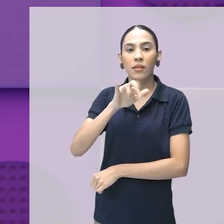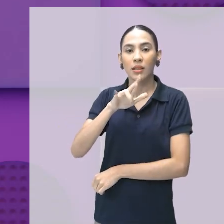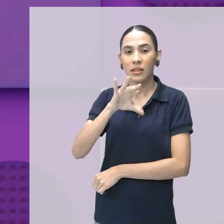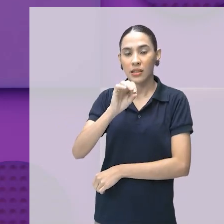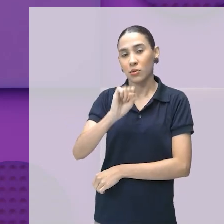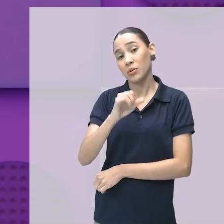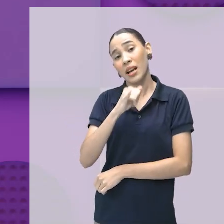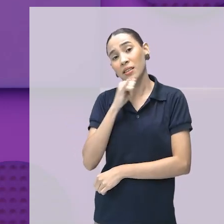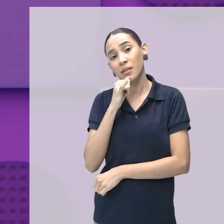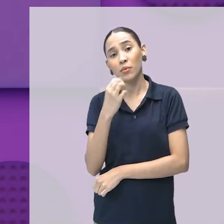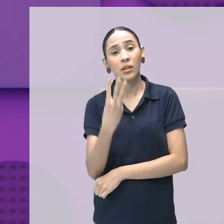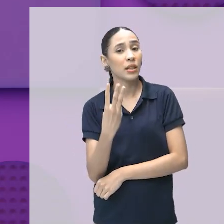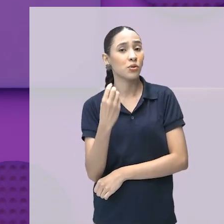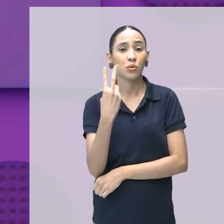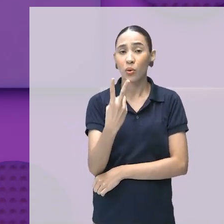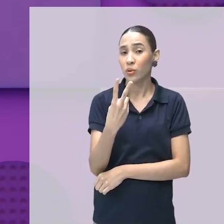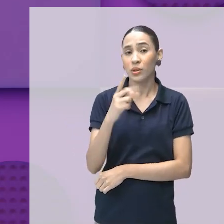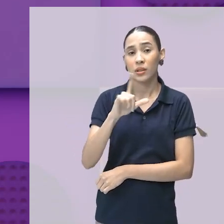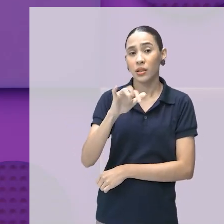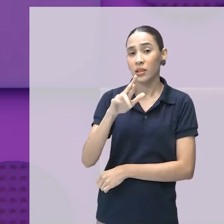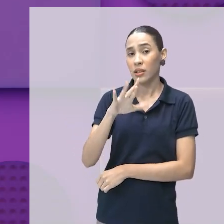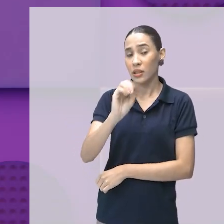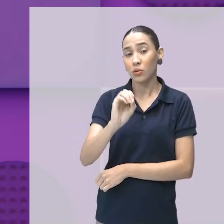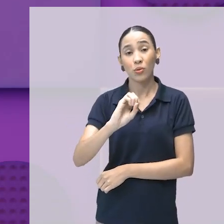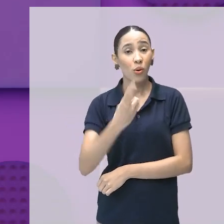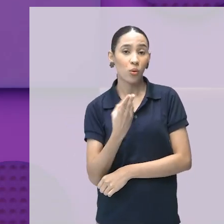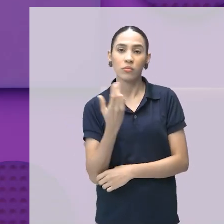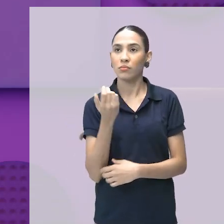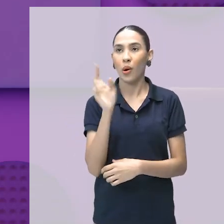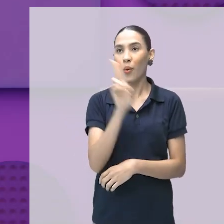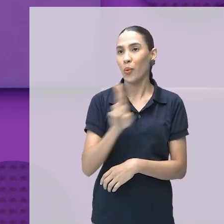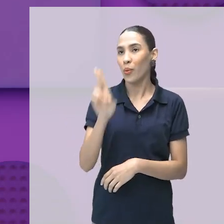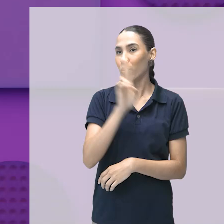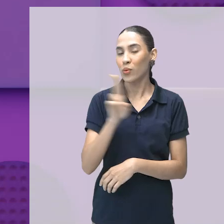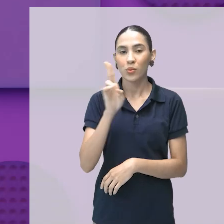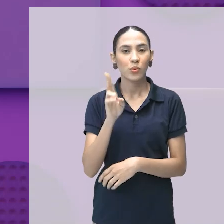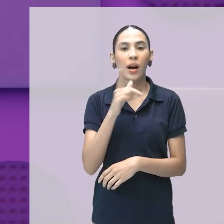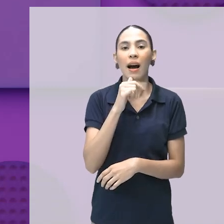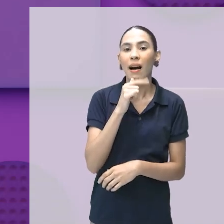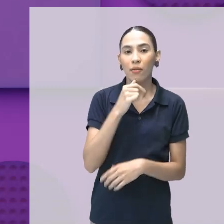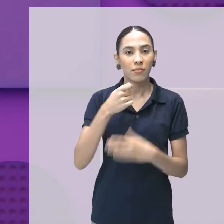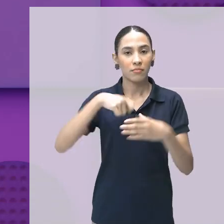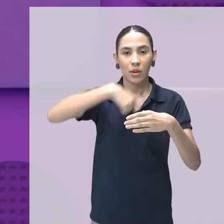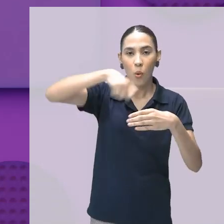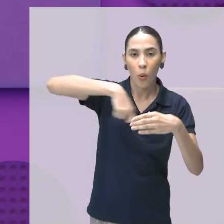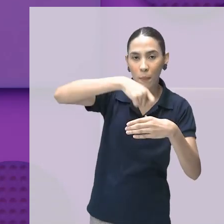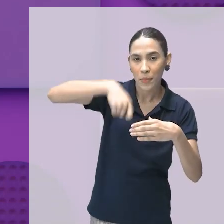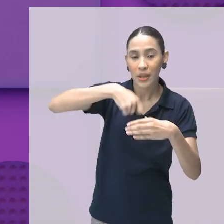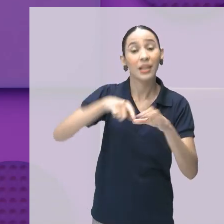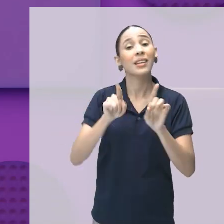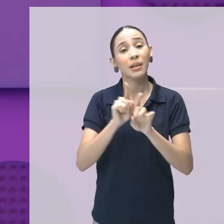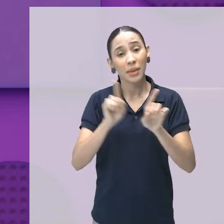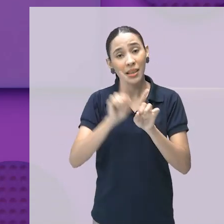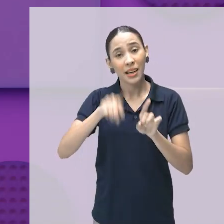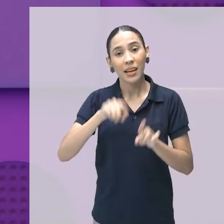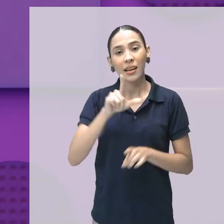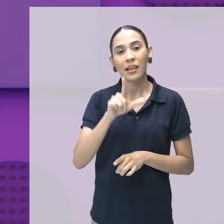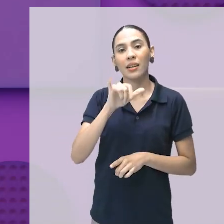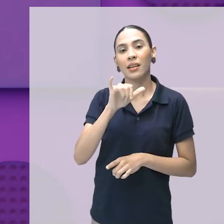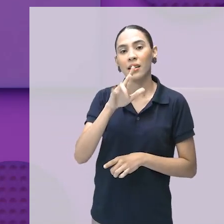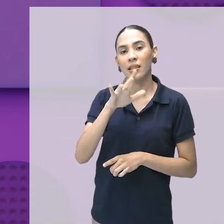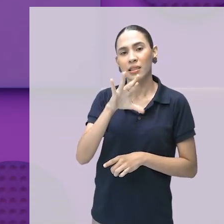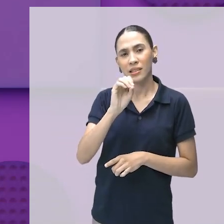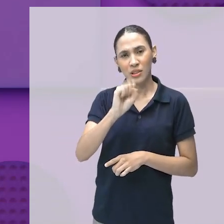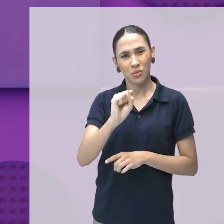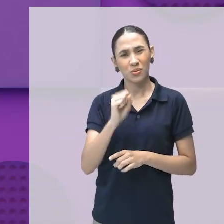litros de água. O seu consumo de água ali na hora de fazer uma comida também é em litros. Então, como que eu